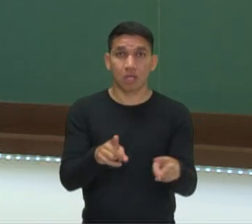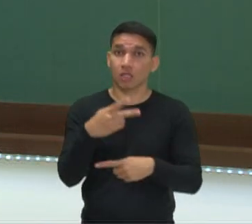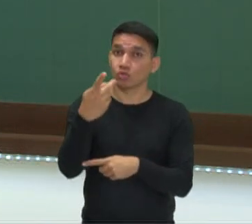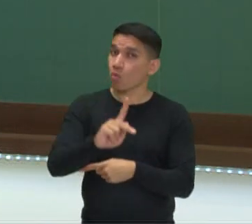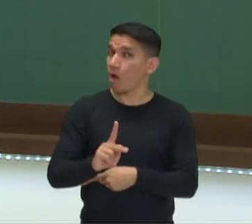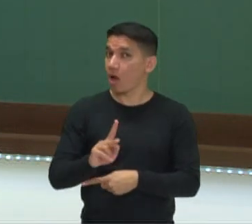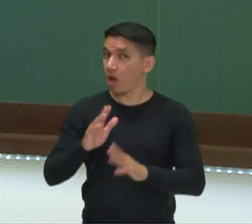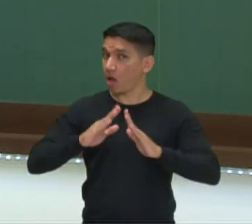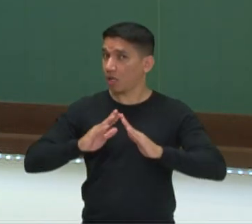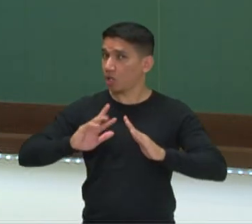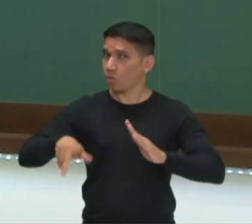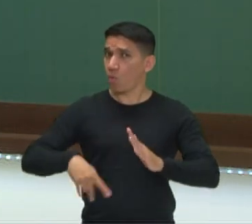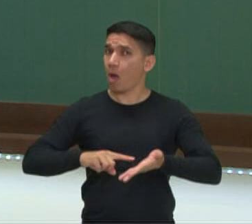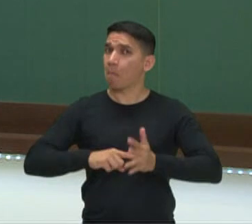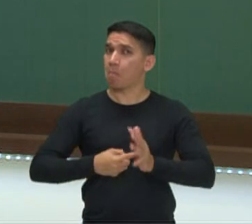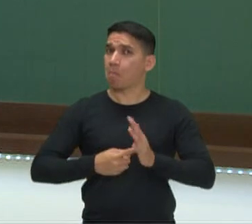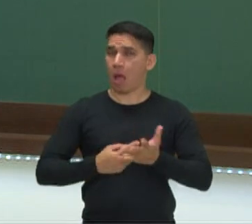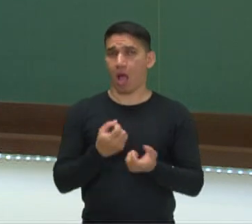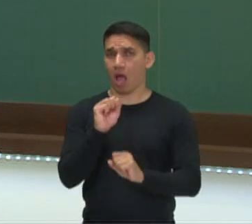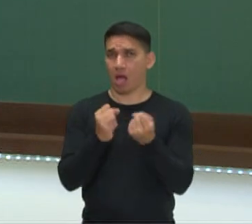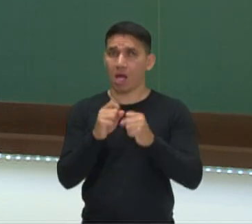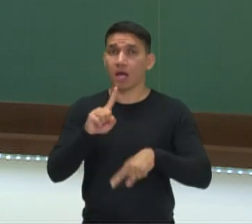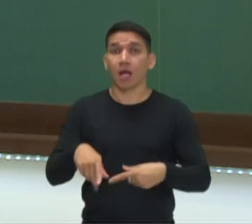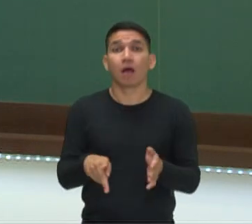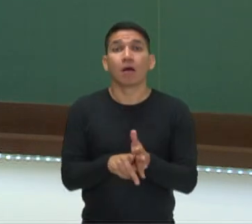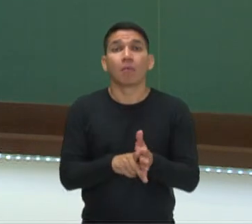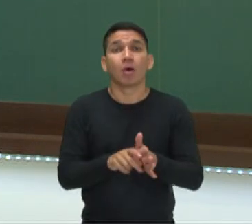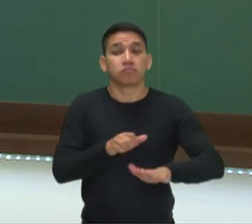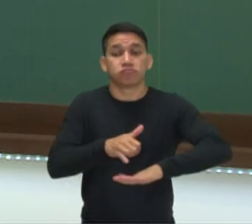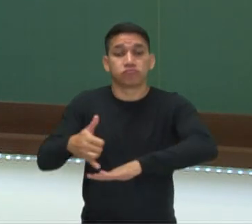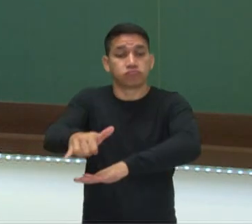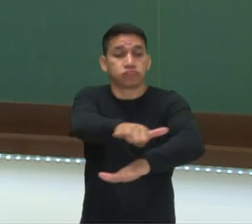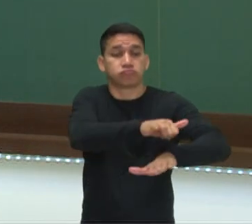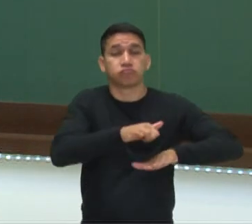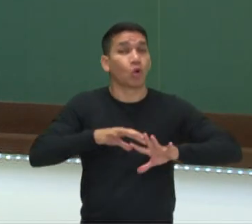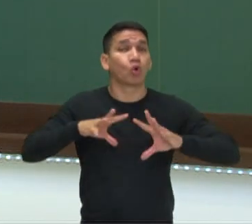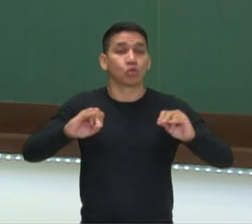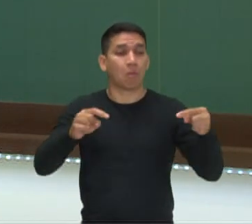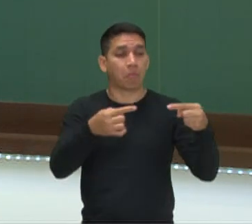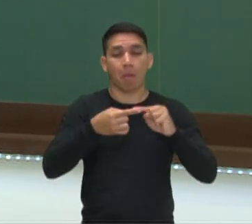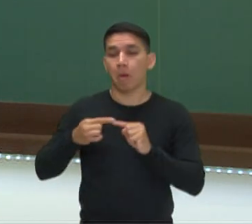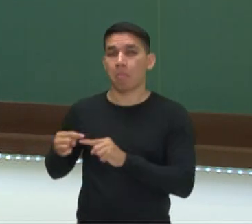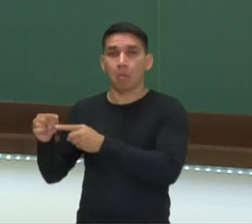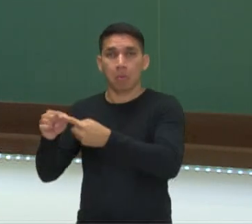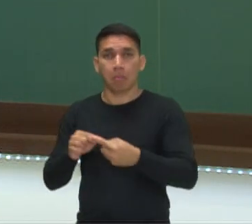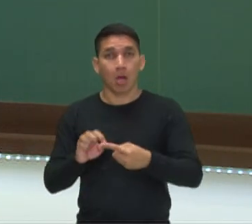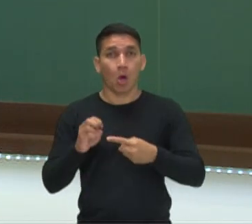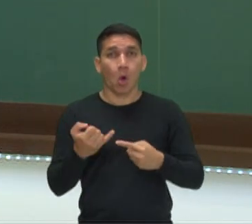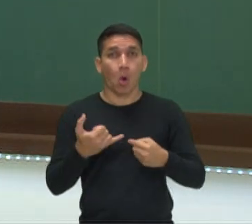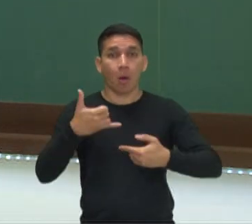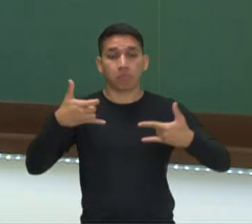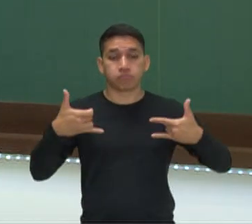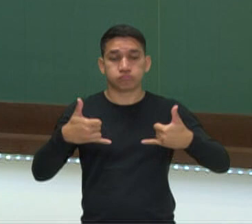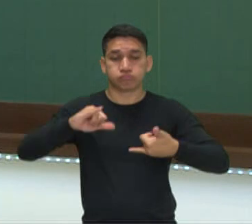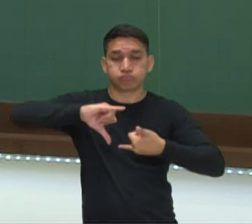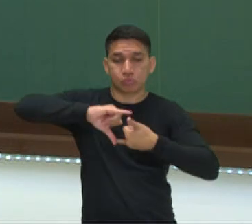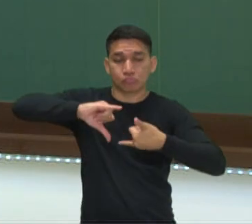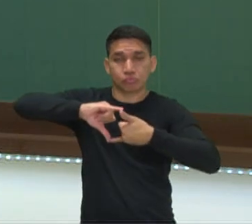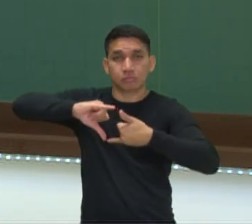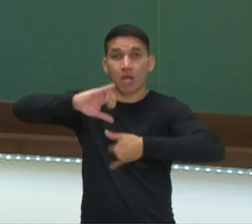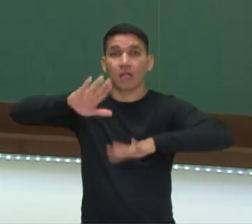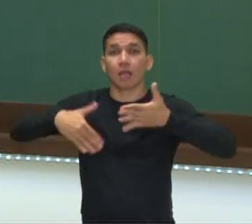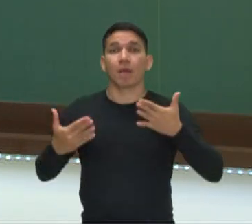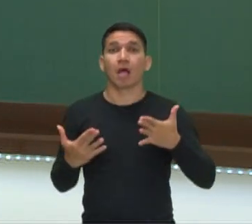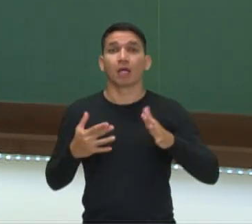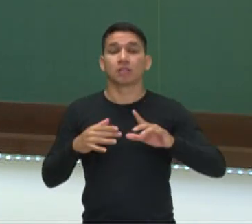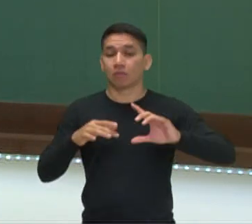você tem condutores. Cada máquina é um condutor e todos estão ligados em paralelo ou em série, conforme o circuito da casa. Então, a